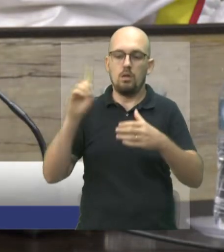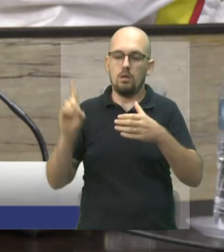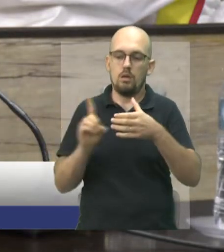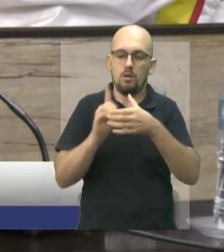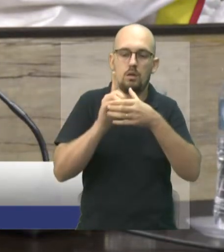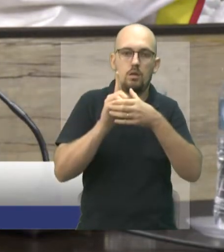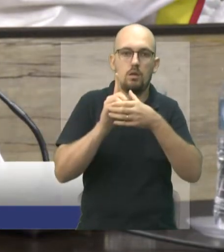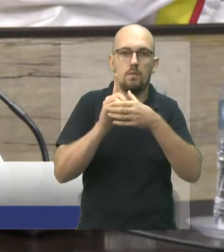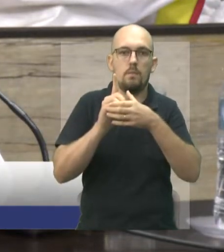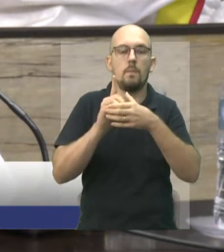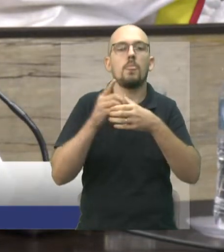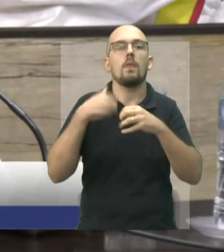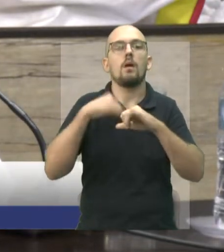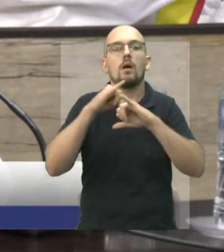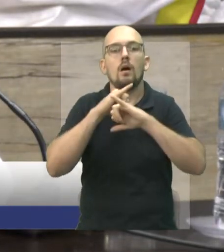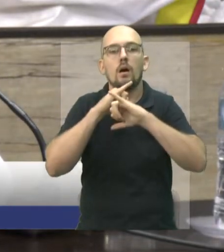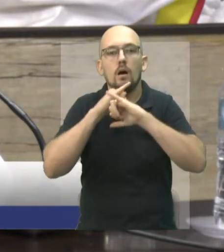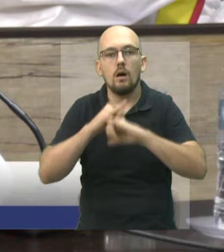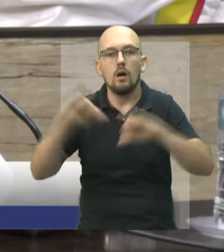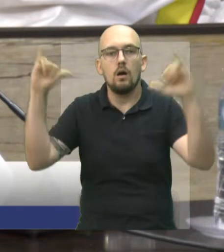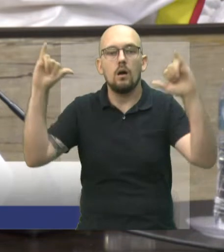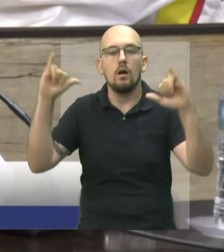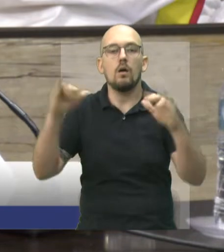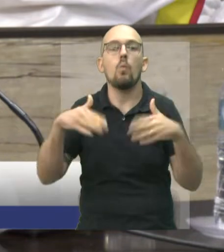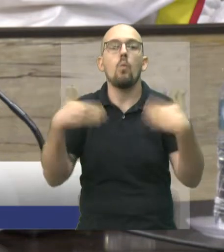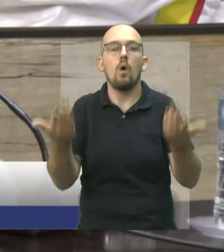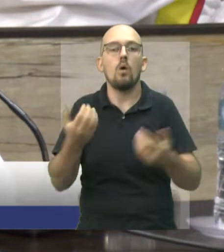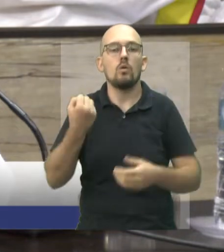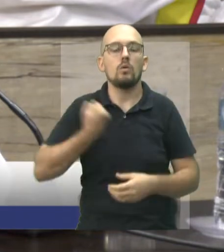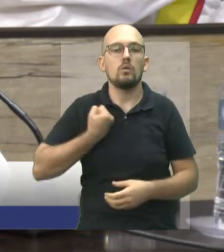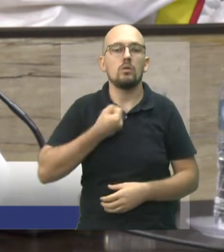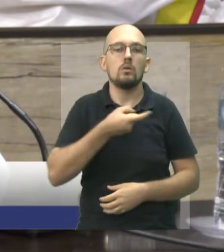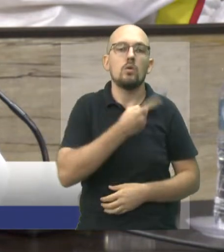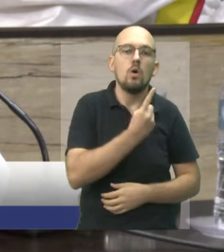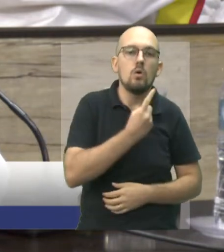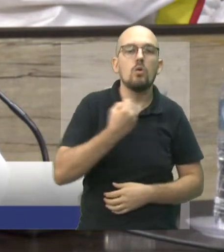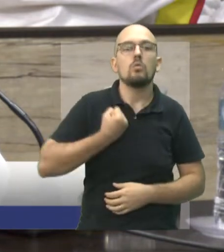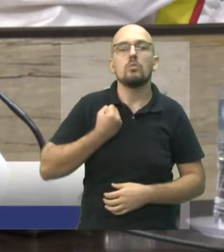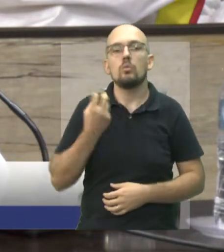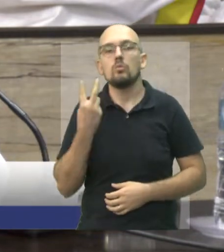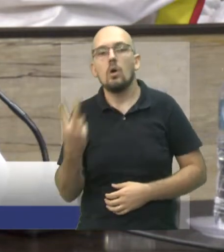e declarará o seu voto para a chapa de sua escolha.